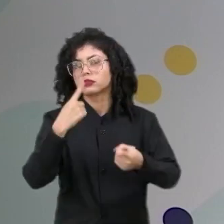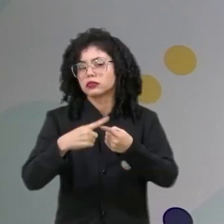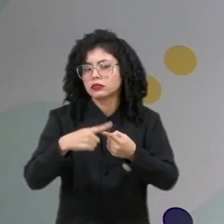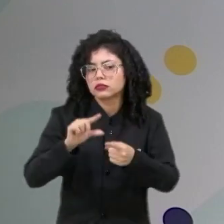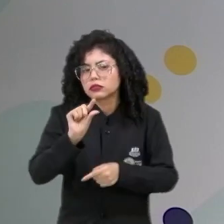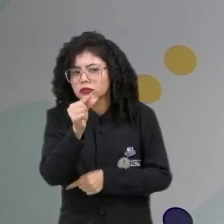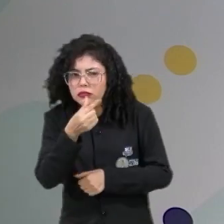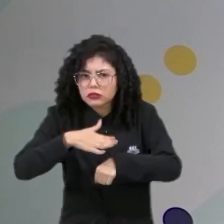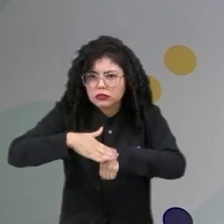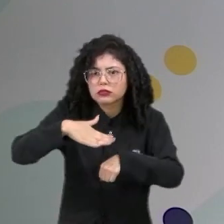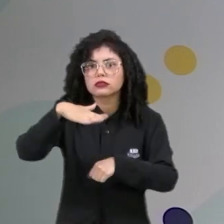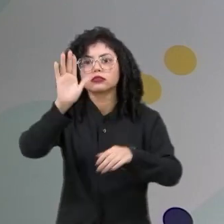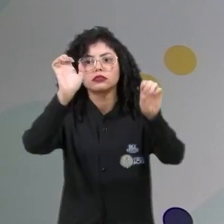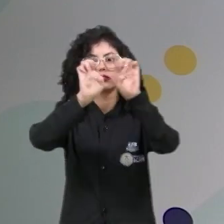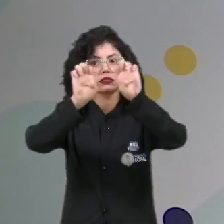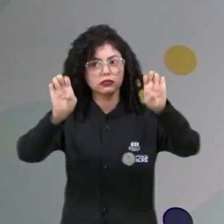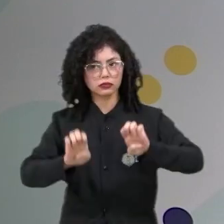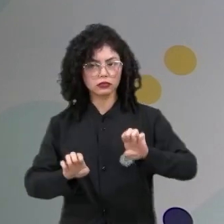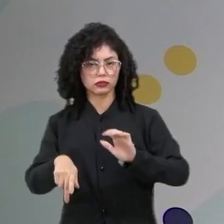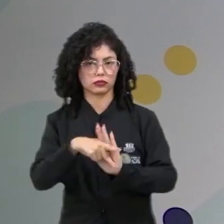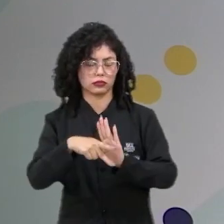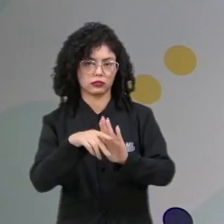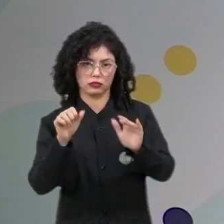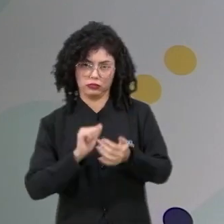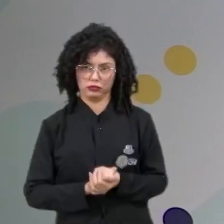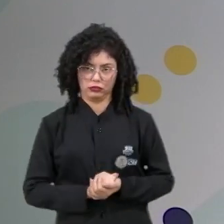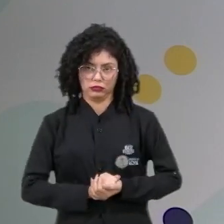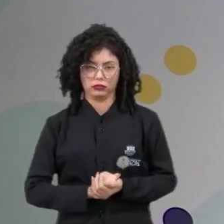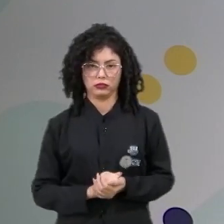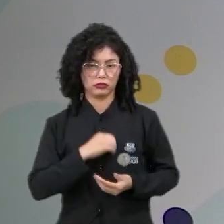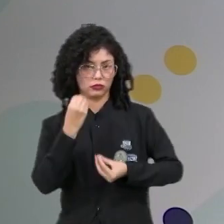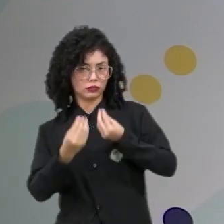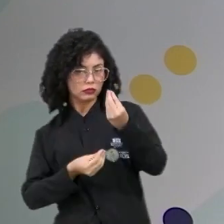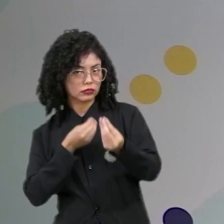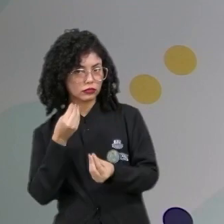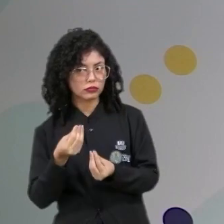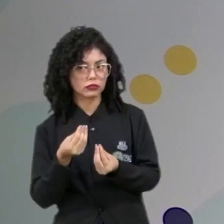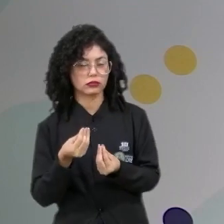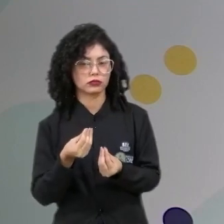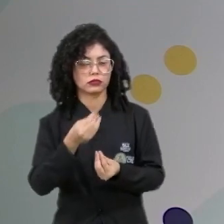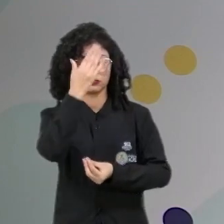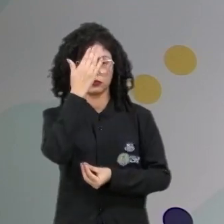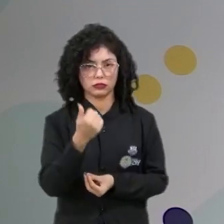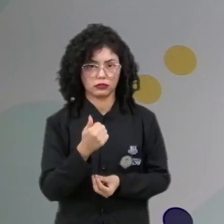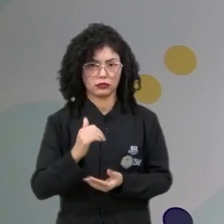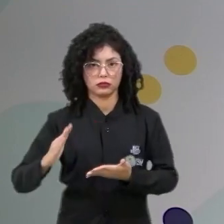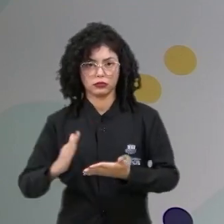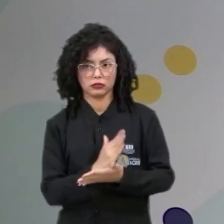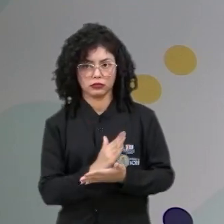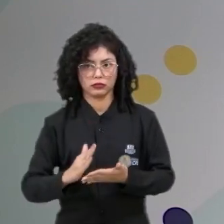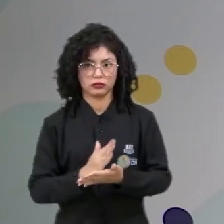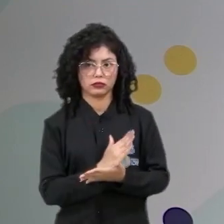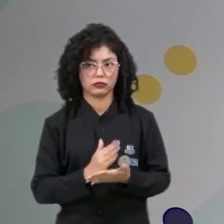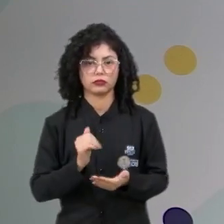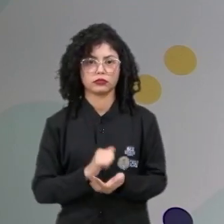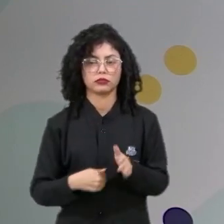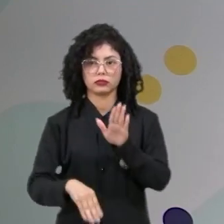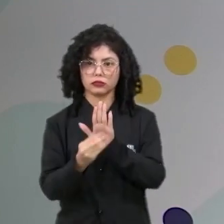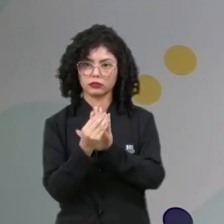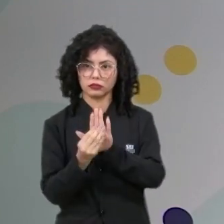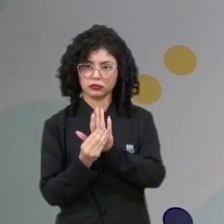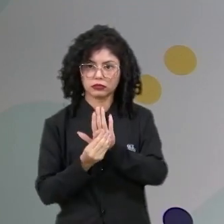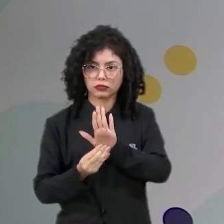pouquinho lá da estrutura desse sistema também. Ele quer algum fato que